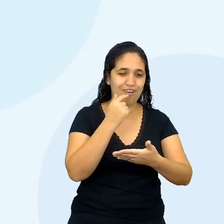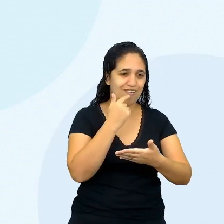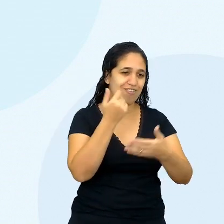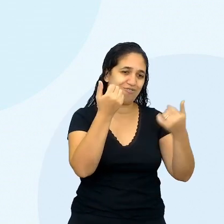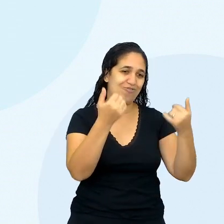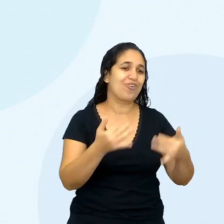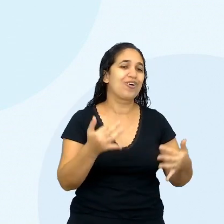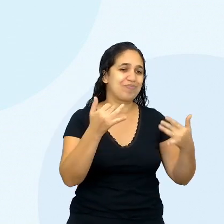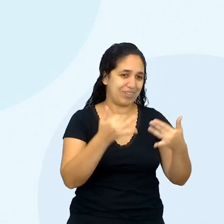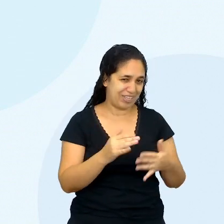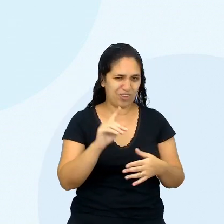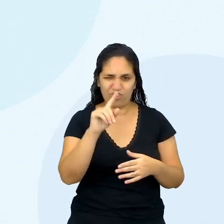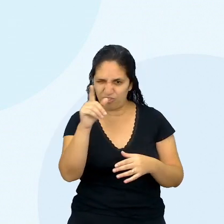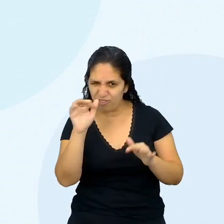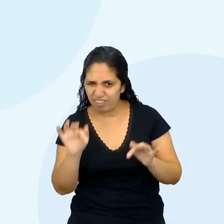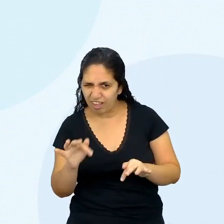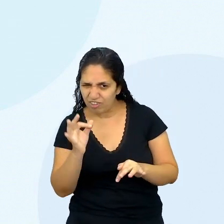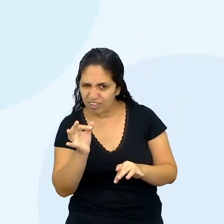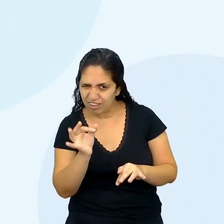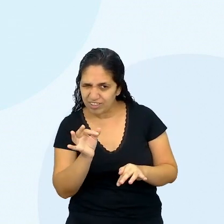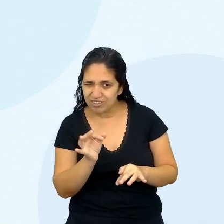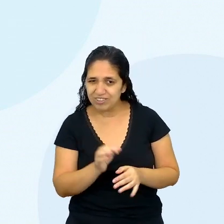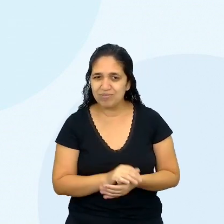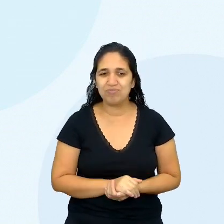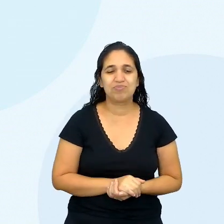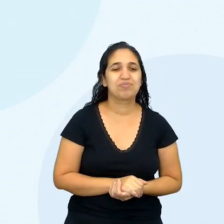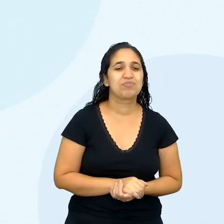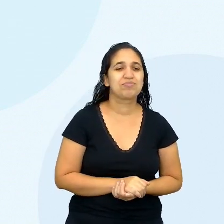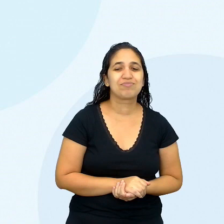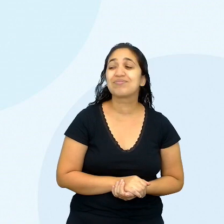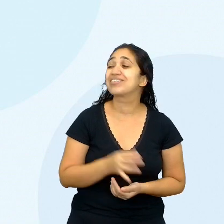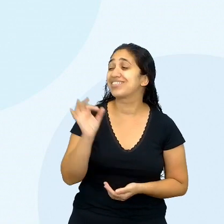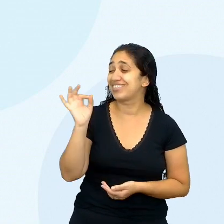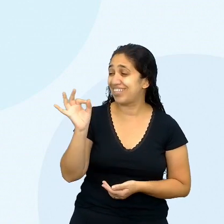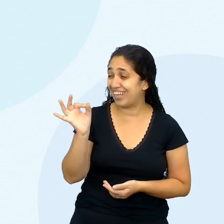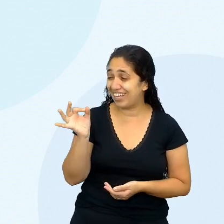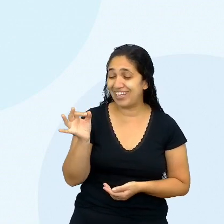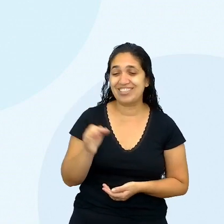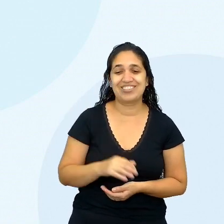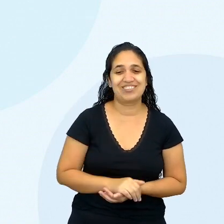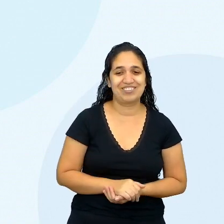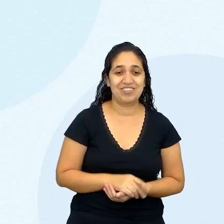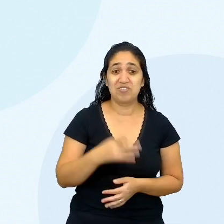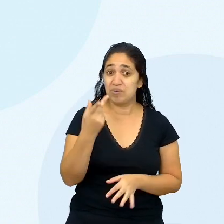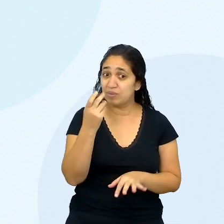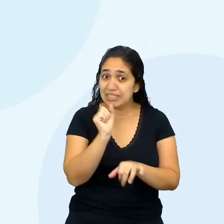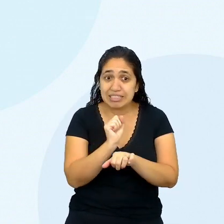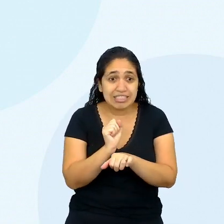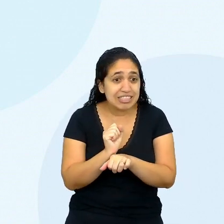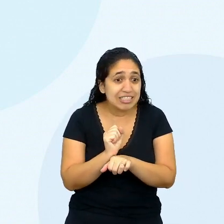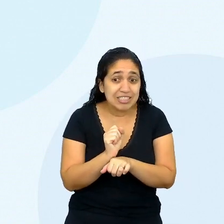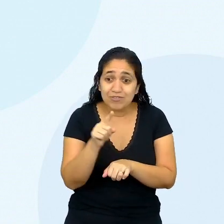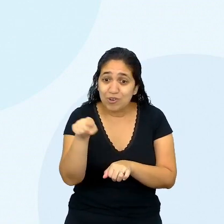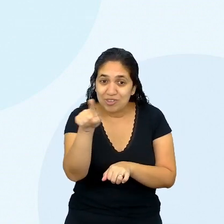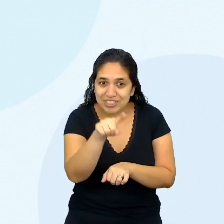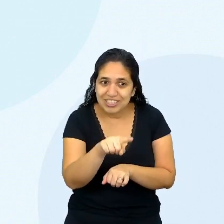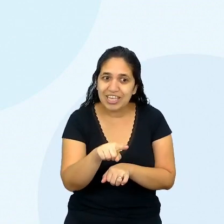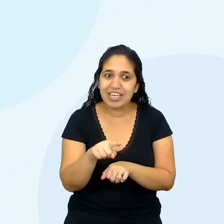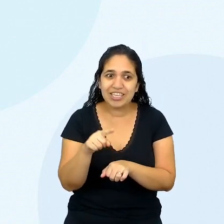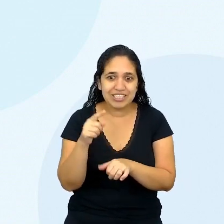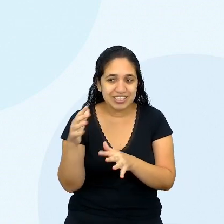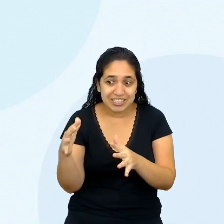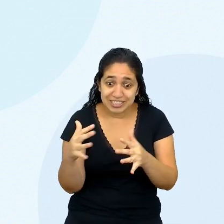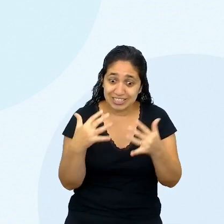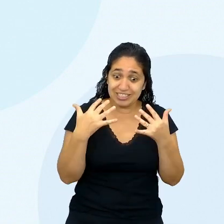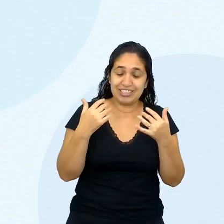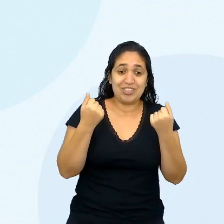vocês no final, certo, Edson? É isso aí, a gente vai tentar segurar vocês até o final, para você ver